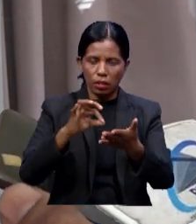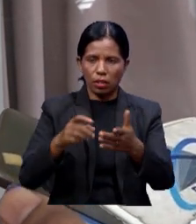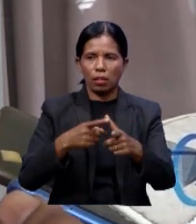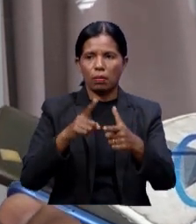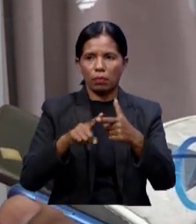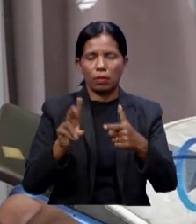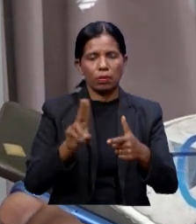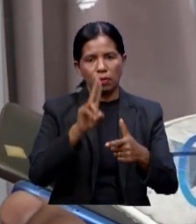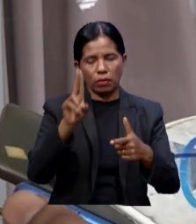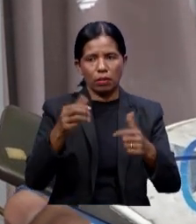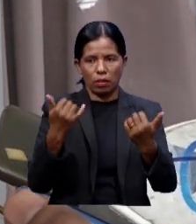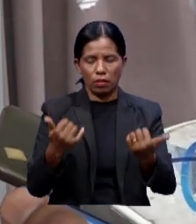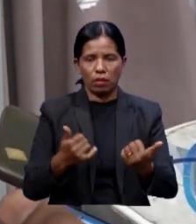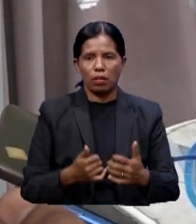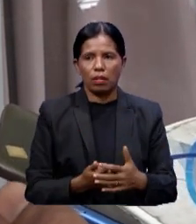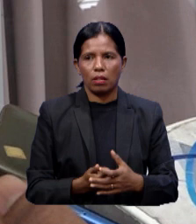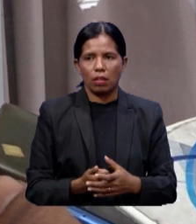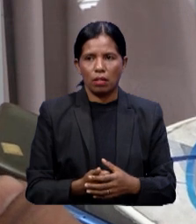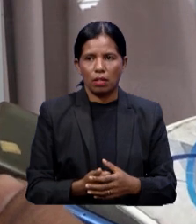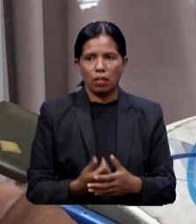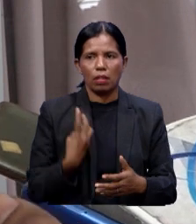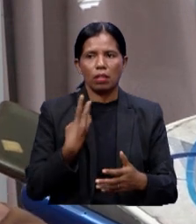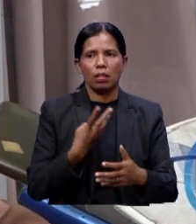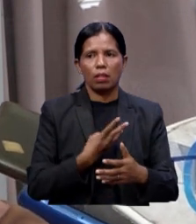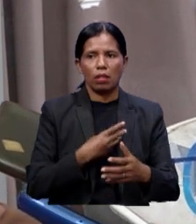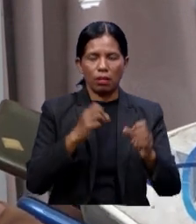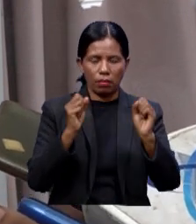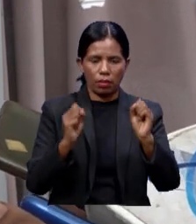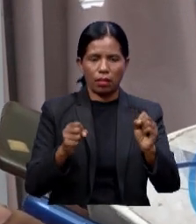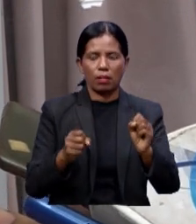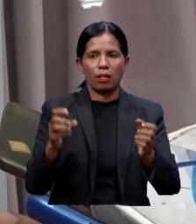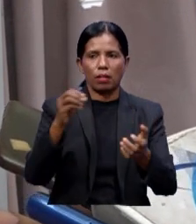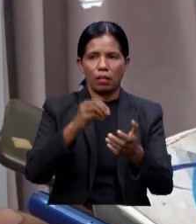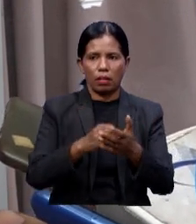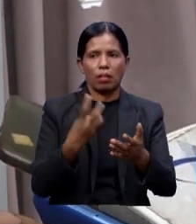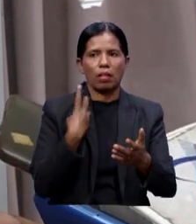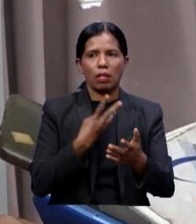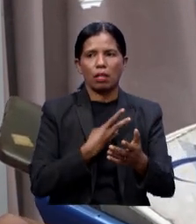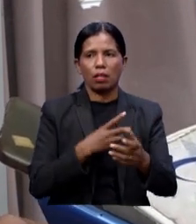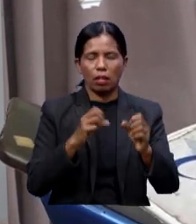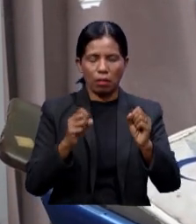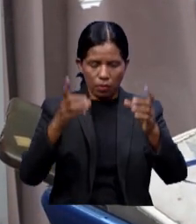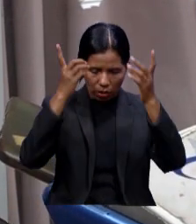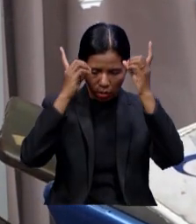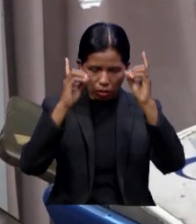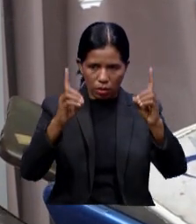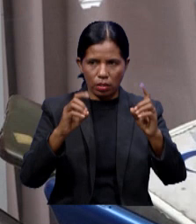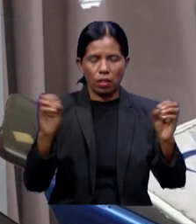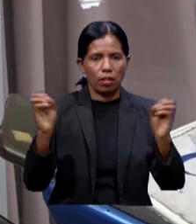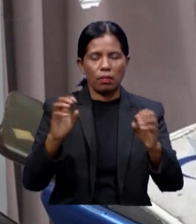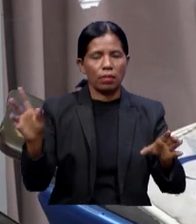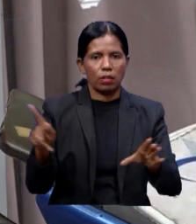irane hori hori be dia nami prensi corona sira irane ma kami hori hola decision ni la